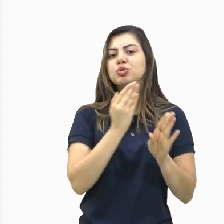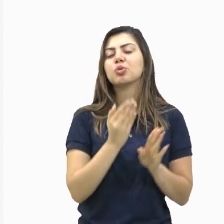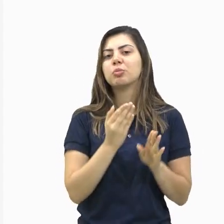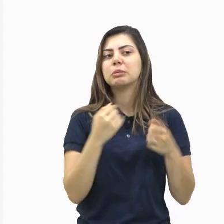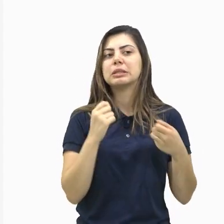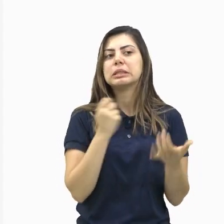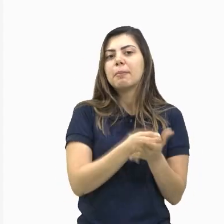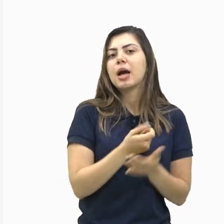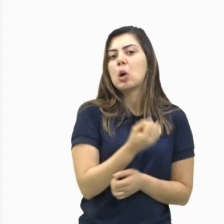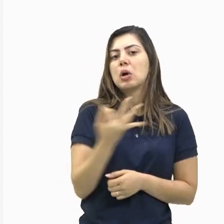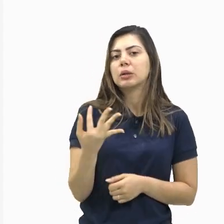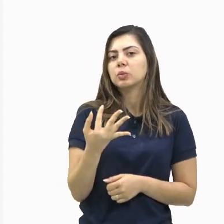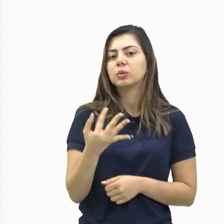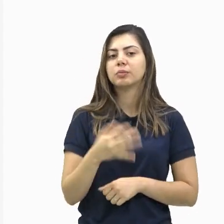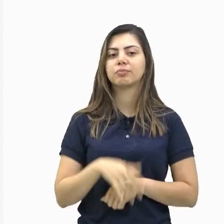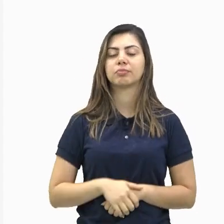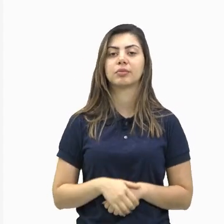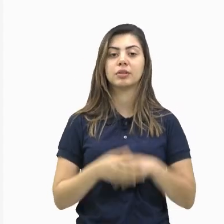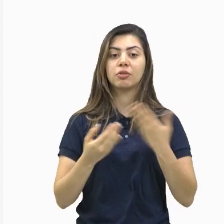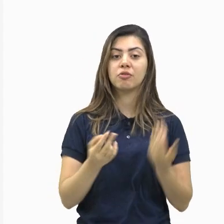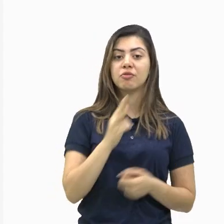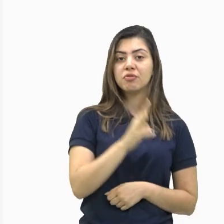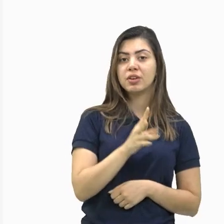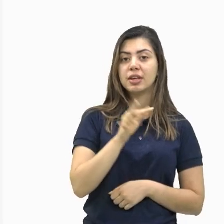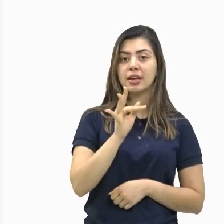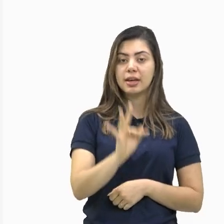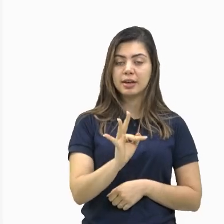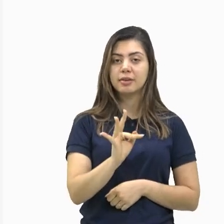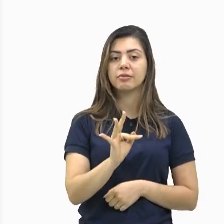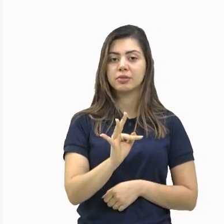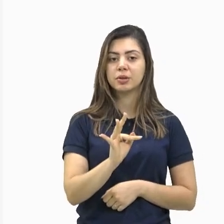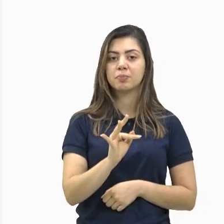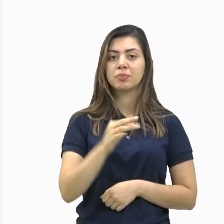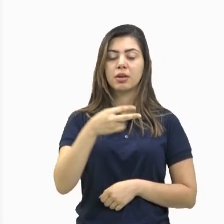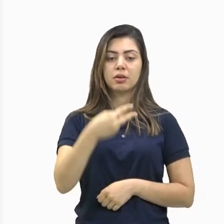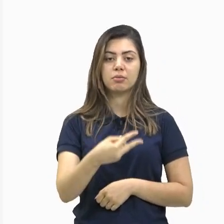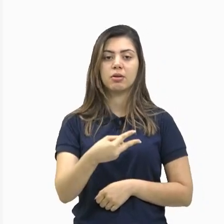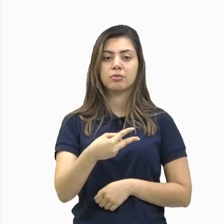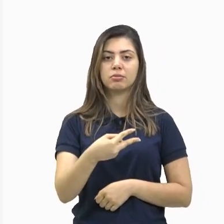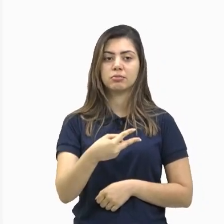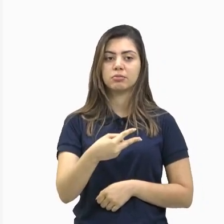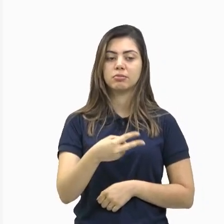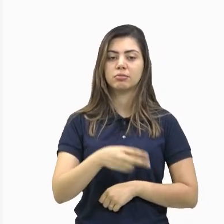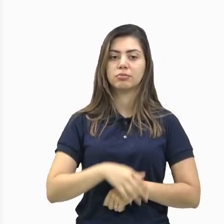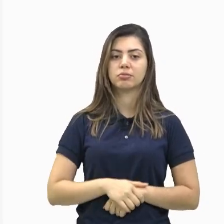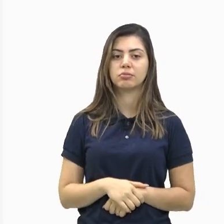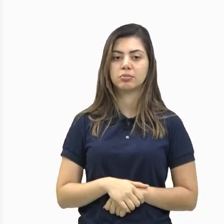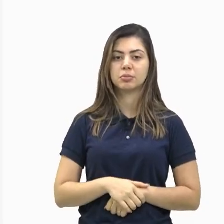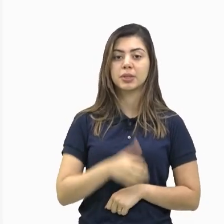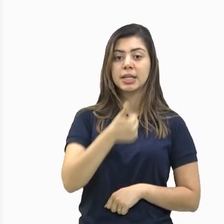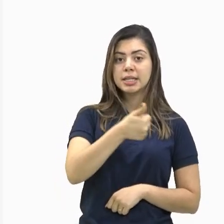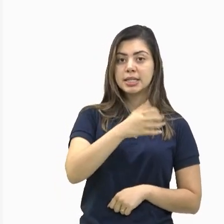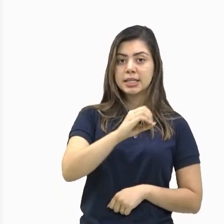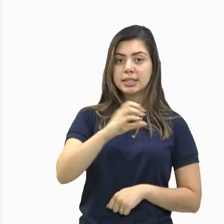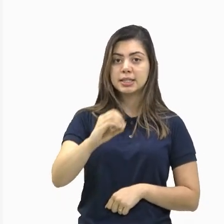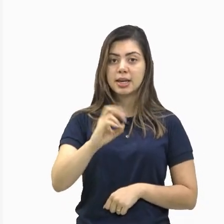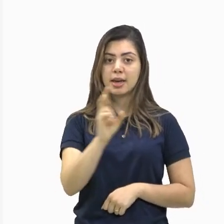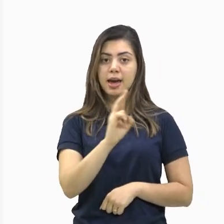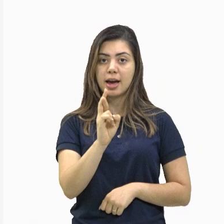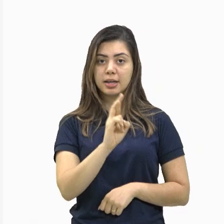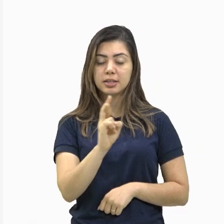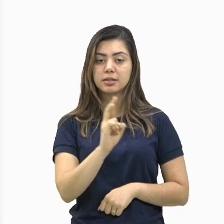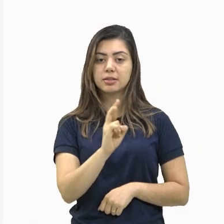ó. Valor final para essa nossa situação, vou fazer VF, tá bom? Valor final é igual a R$100